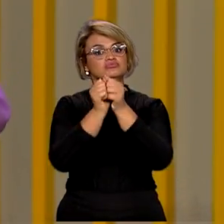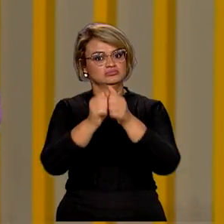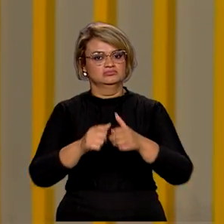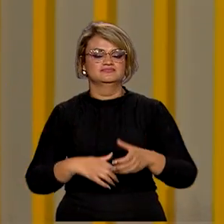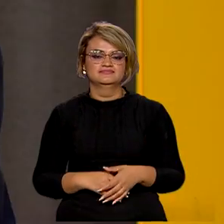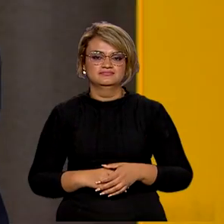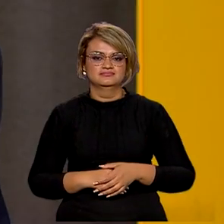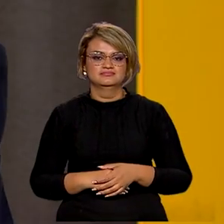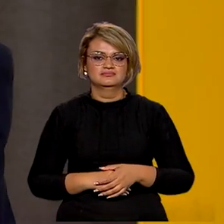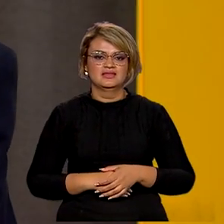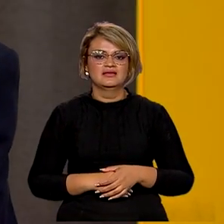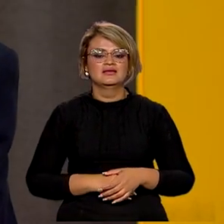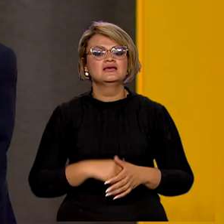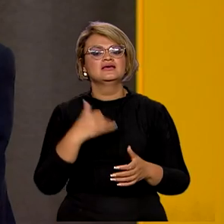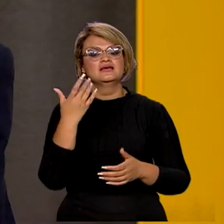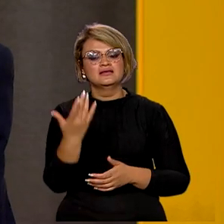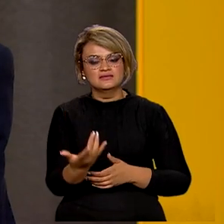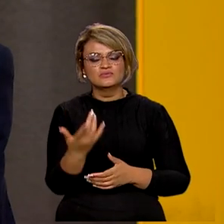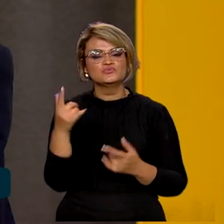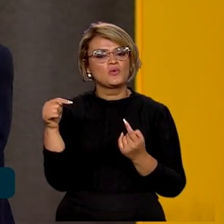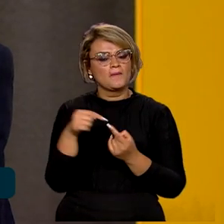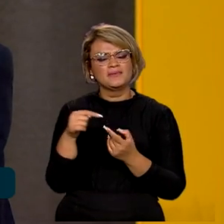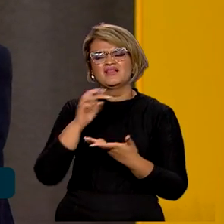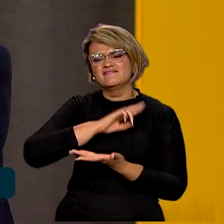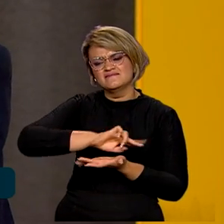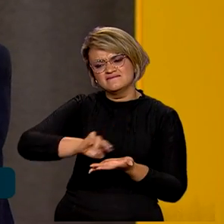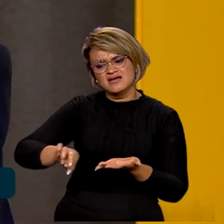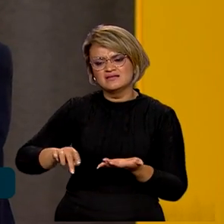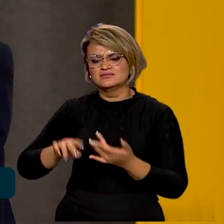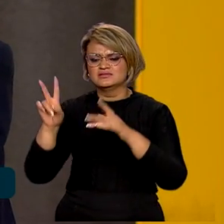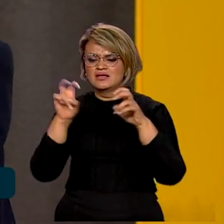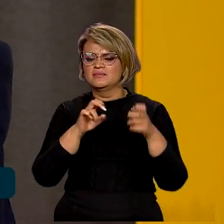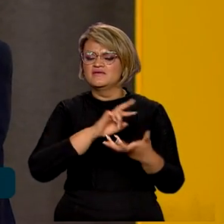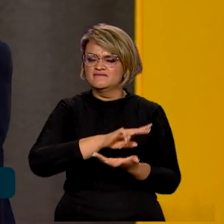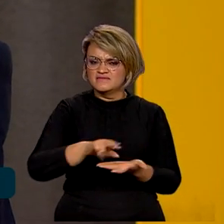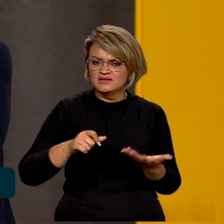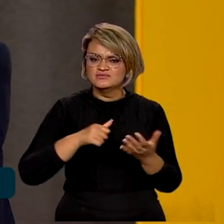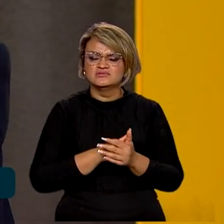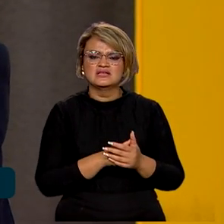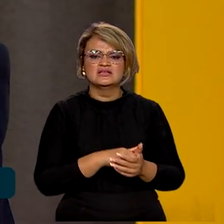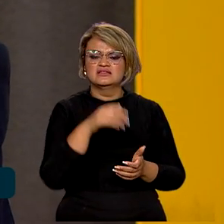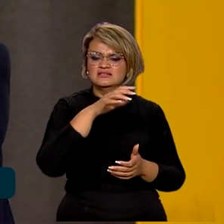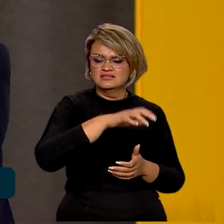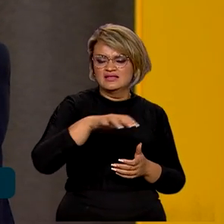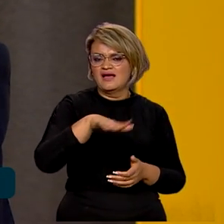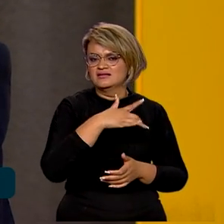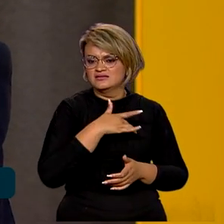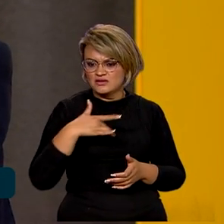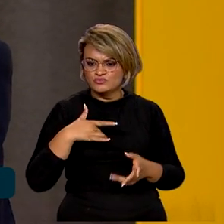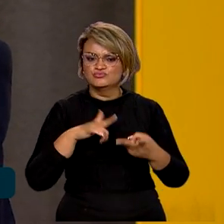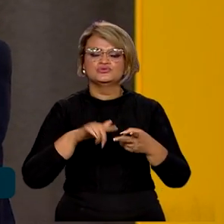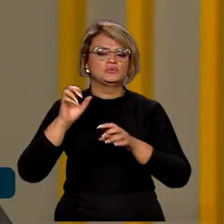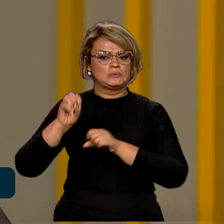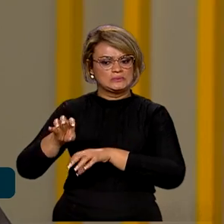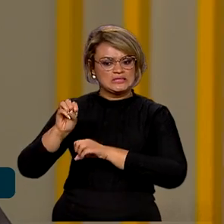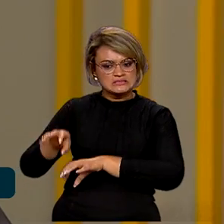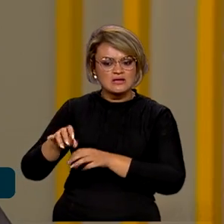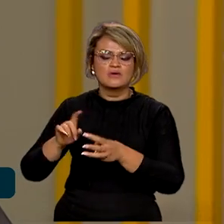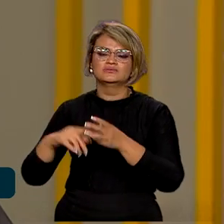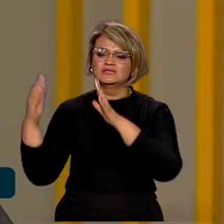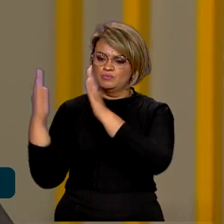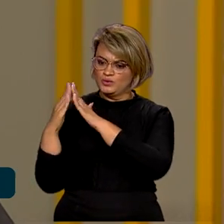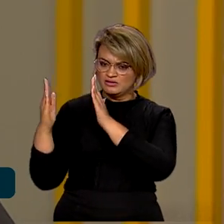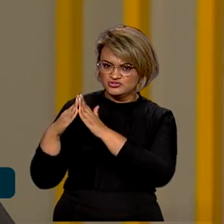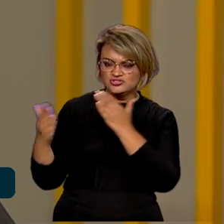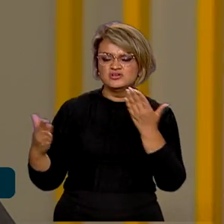bem viver. Então, isso prevê, né, diversos temas. Então, você tem os eixos da saúde, da educação, da